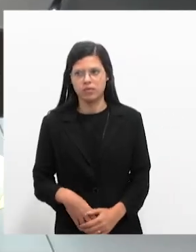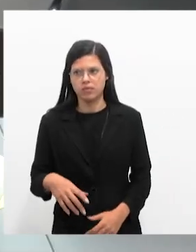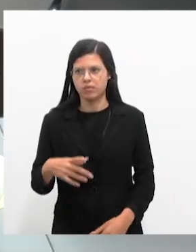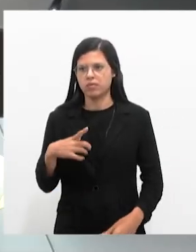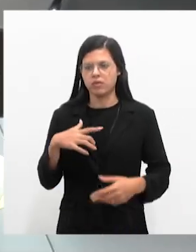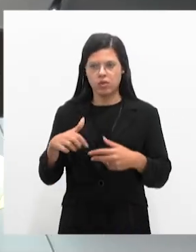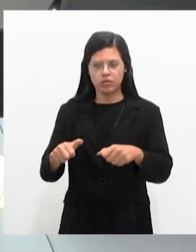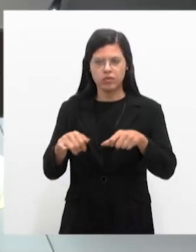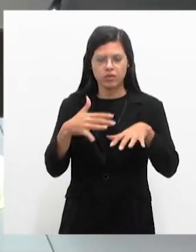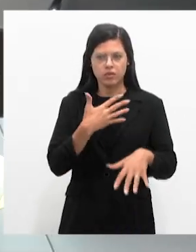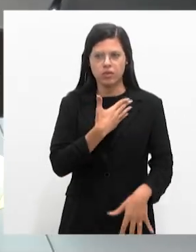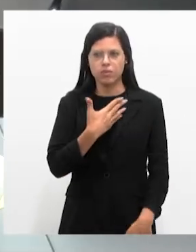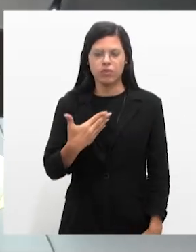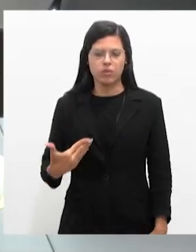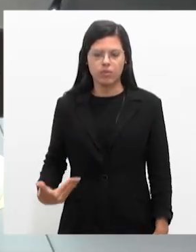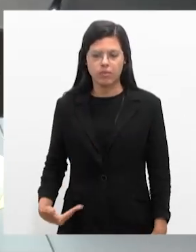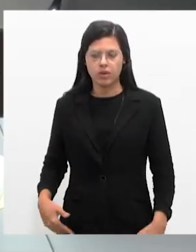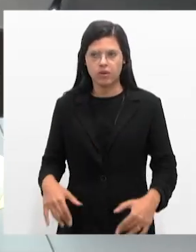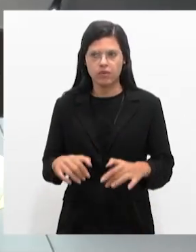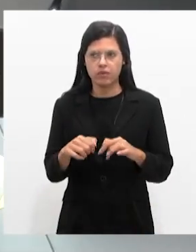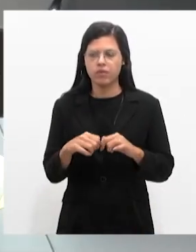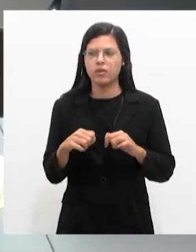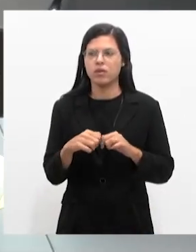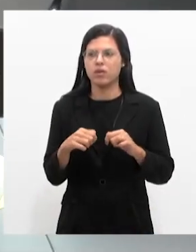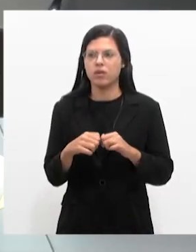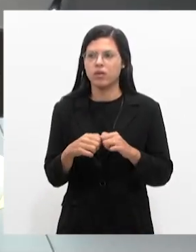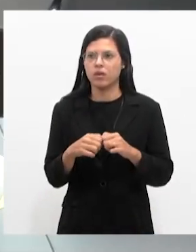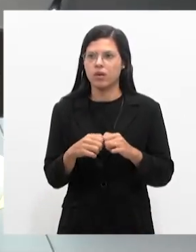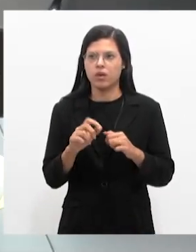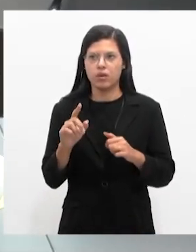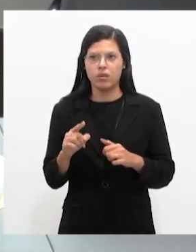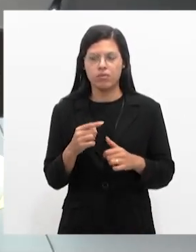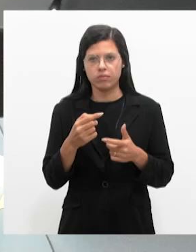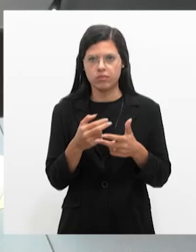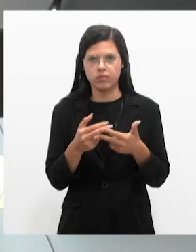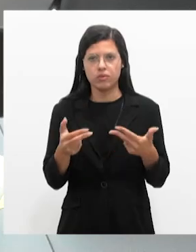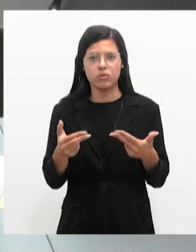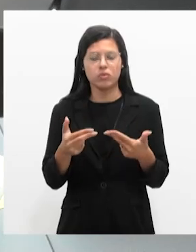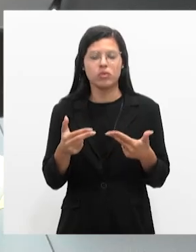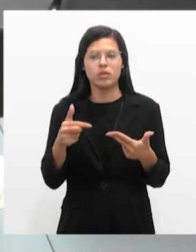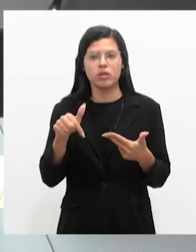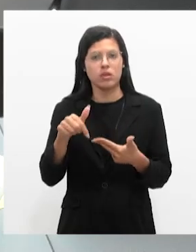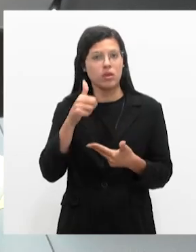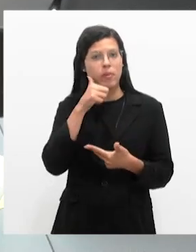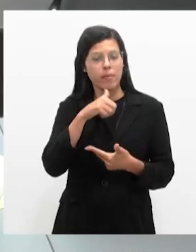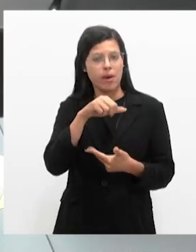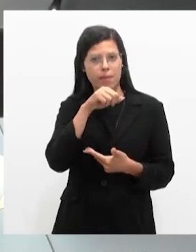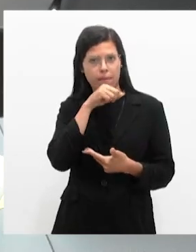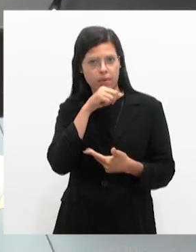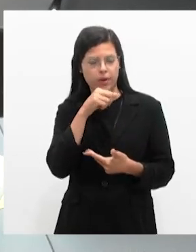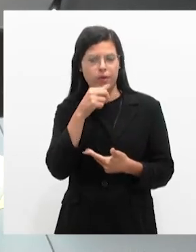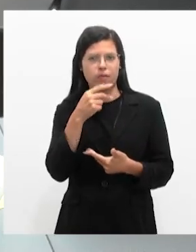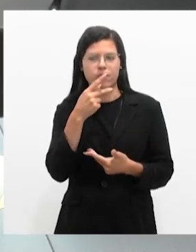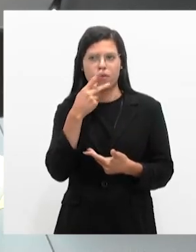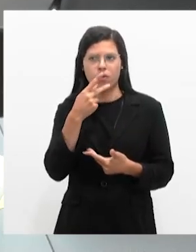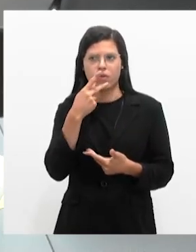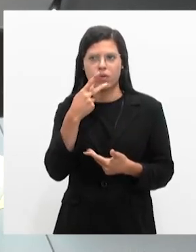e uma das questões colocadas por uma mãe, e aí foi o que